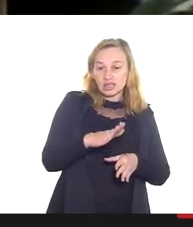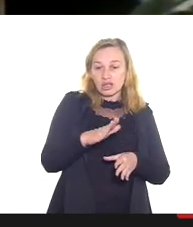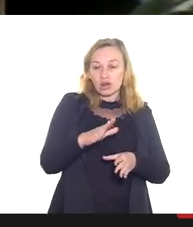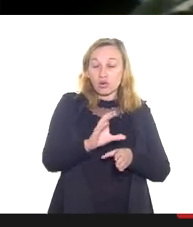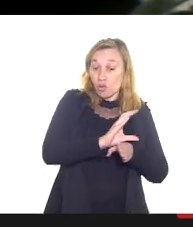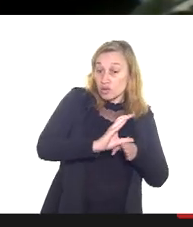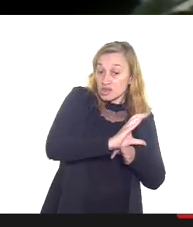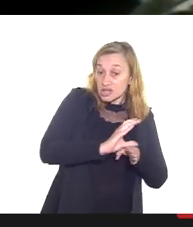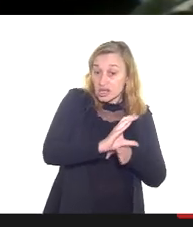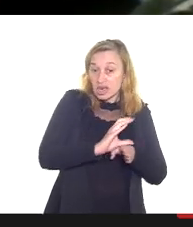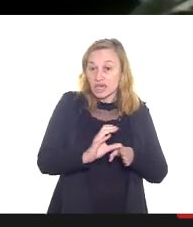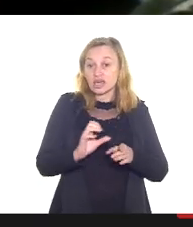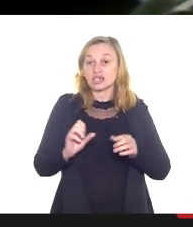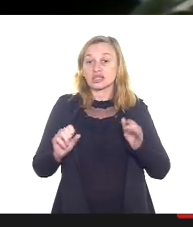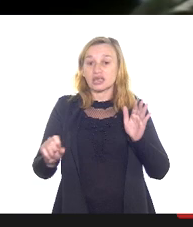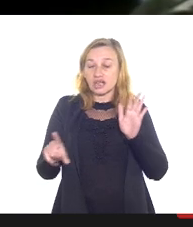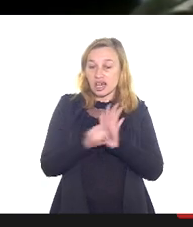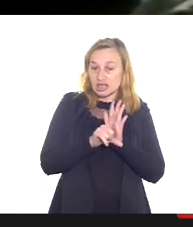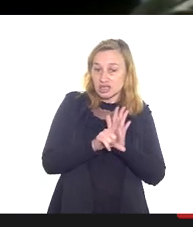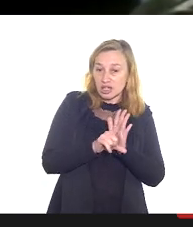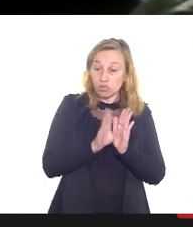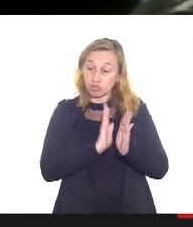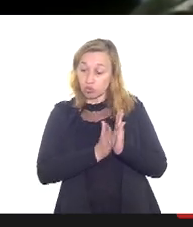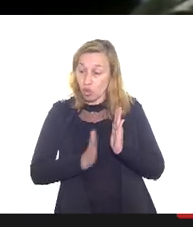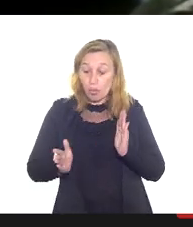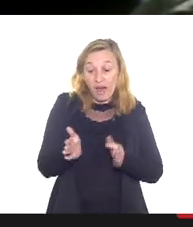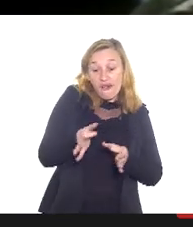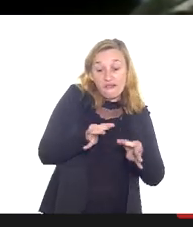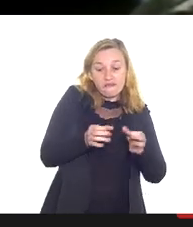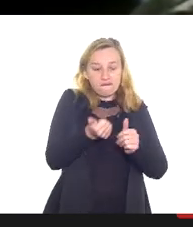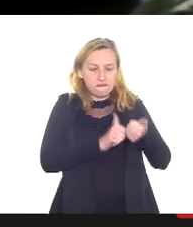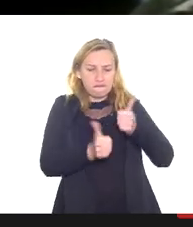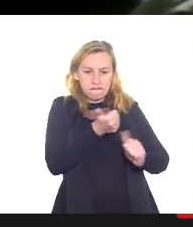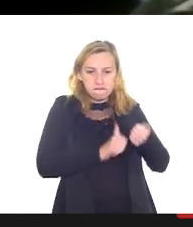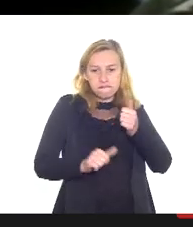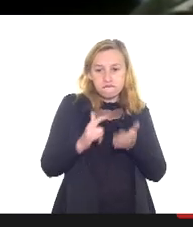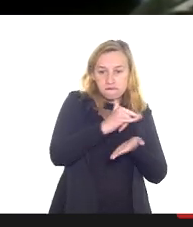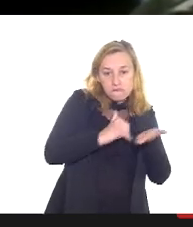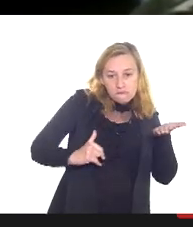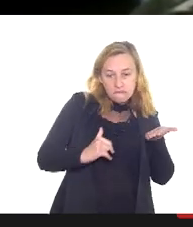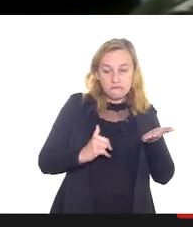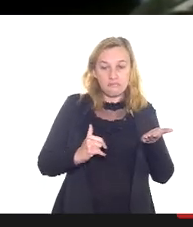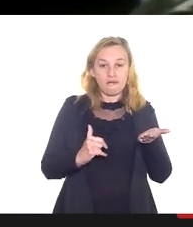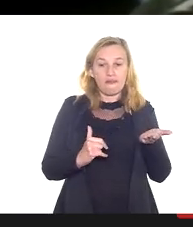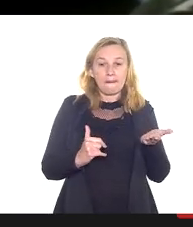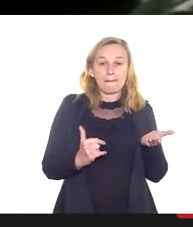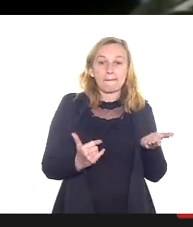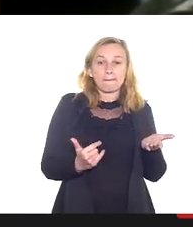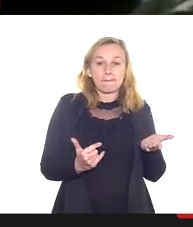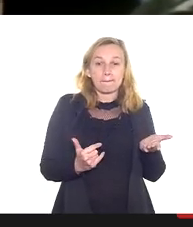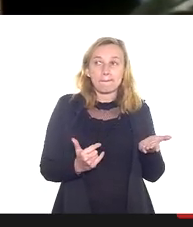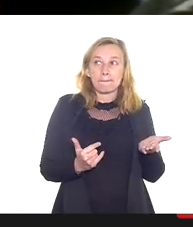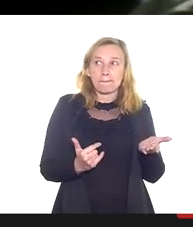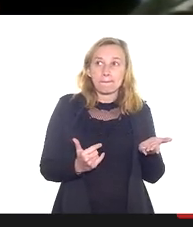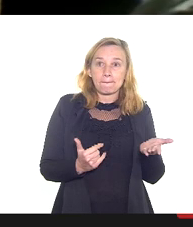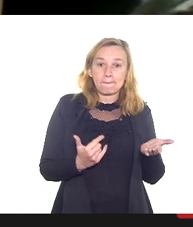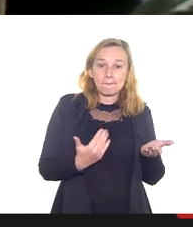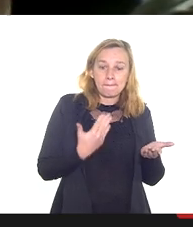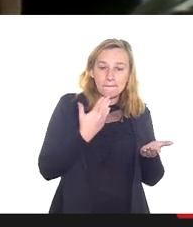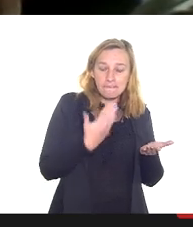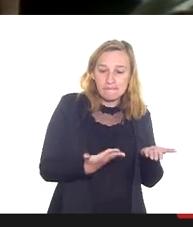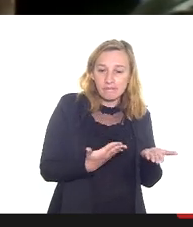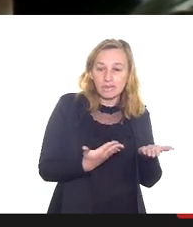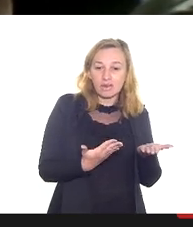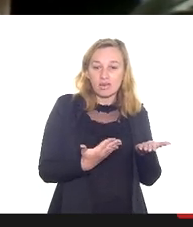da Comissão de Legislação e Normas, para avaliar o documento e emitir um parecer,